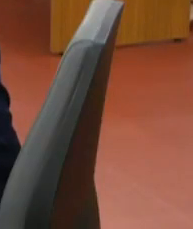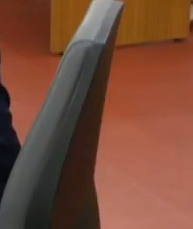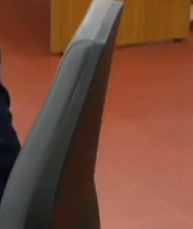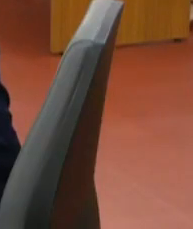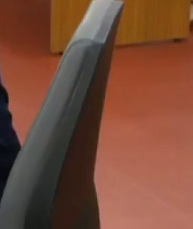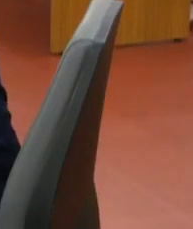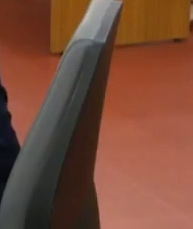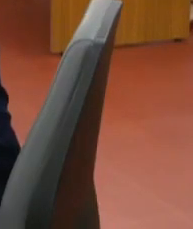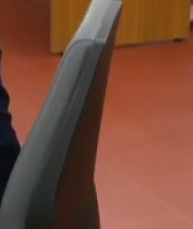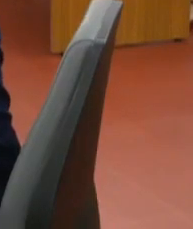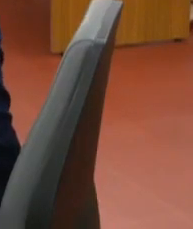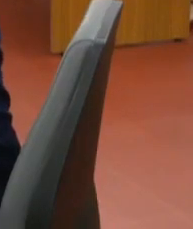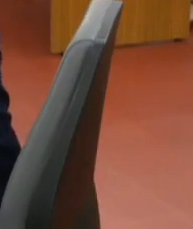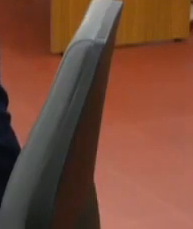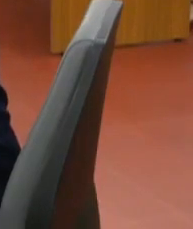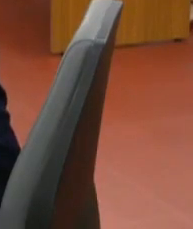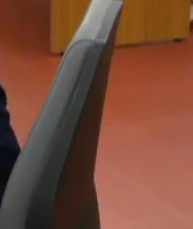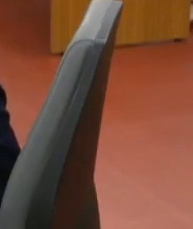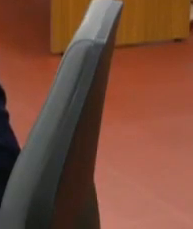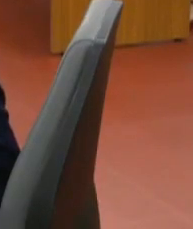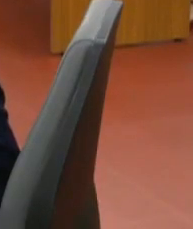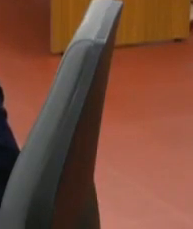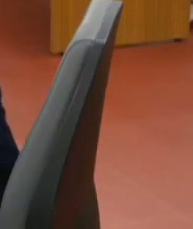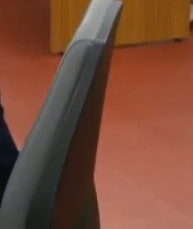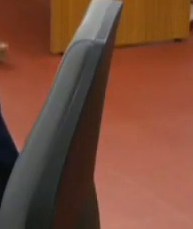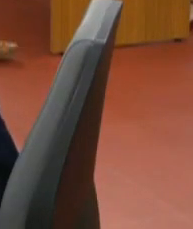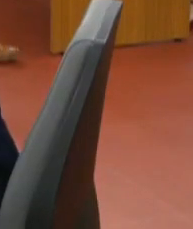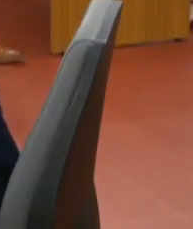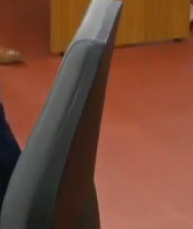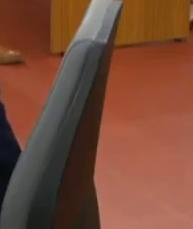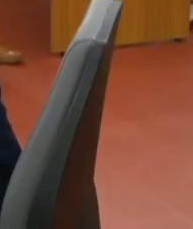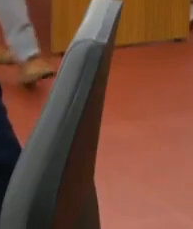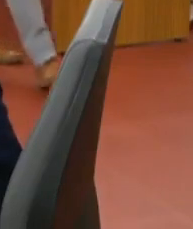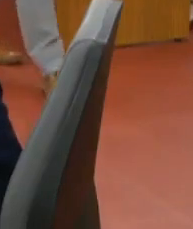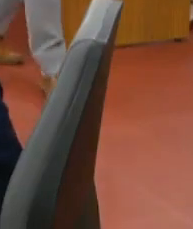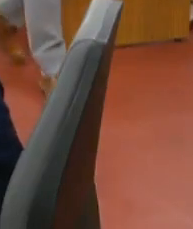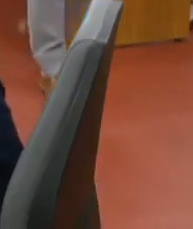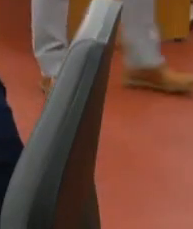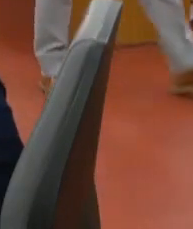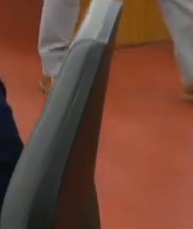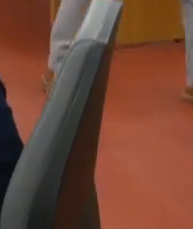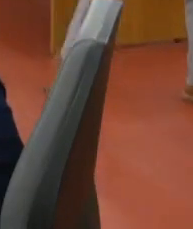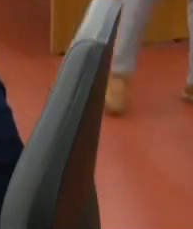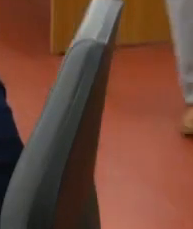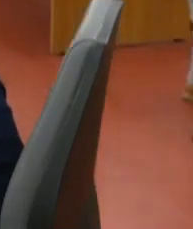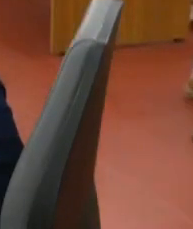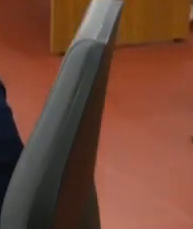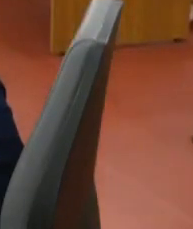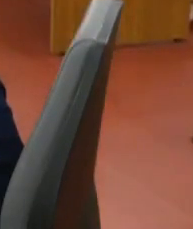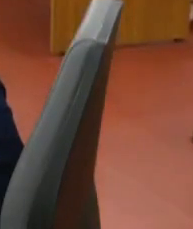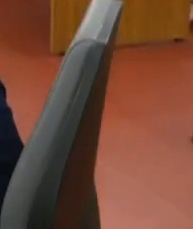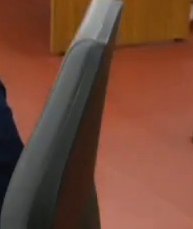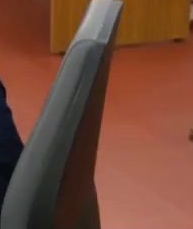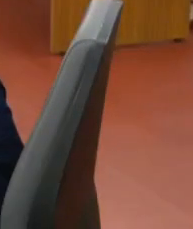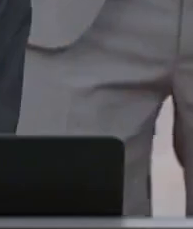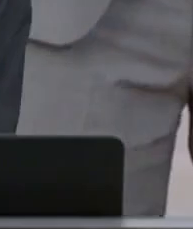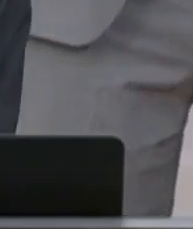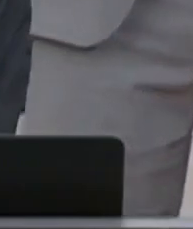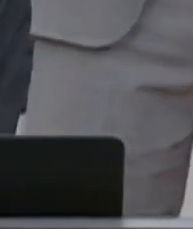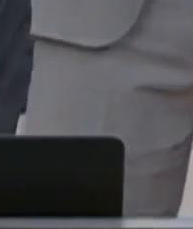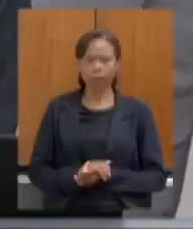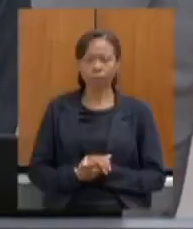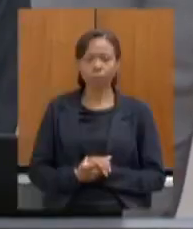Com a palavra, o deputado Jean Freire para a apresentação de requerimentos de sua autoria. Celise, senhor presidente da Comissão de Fiscalização